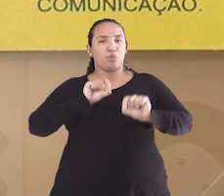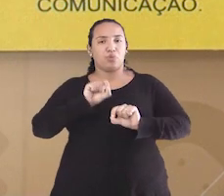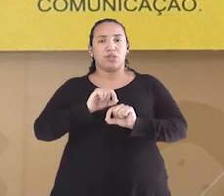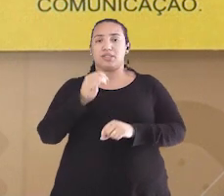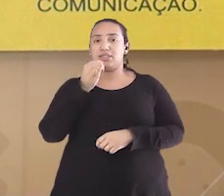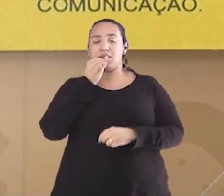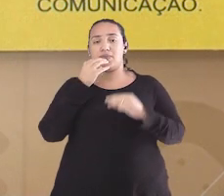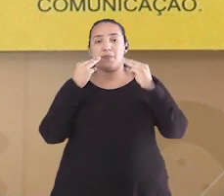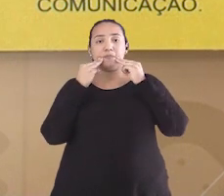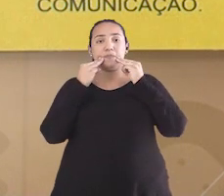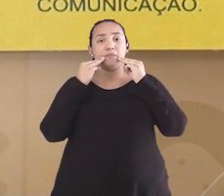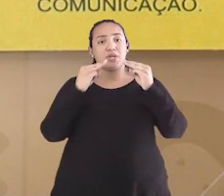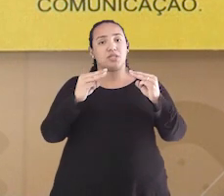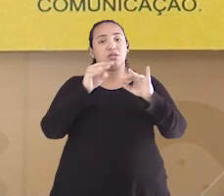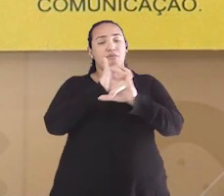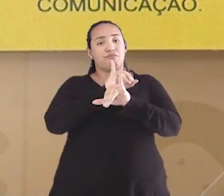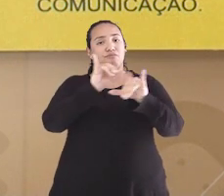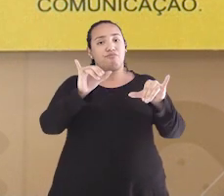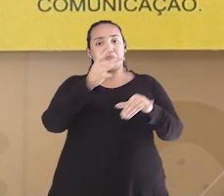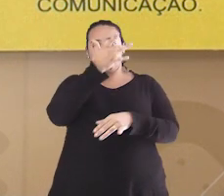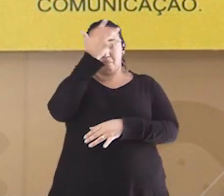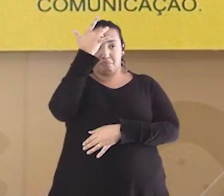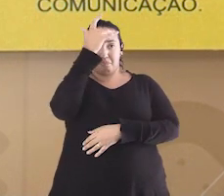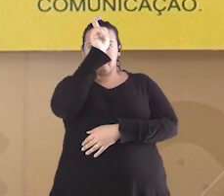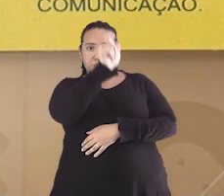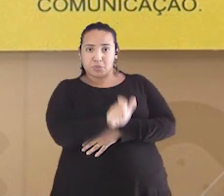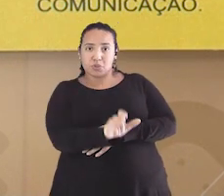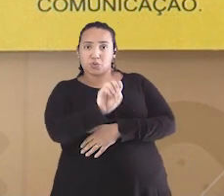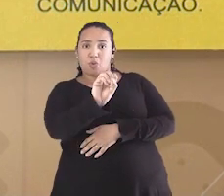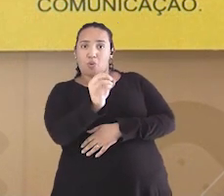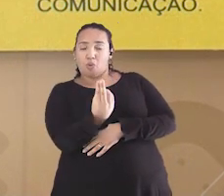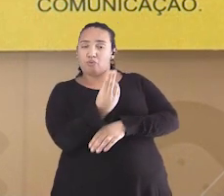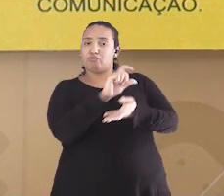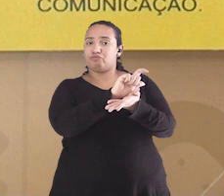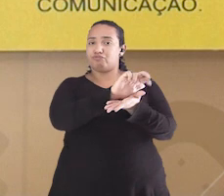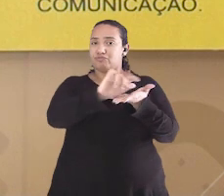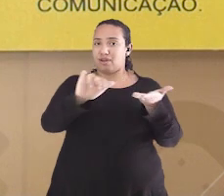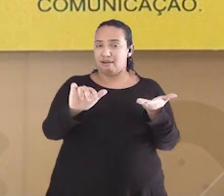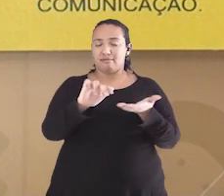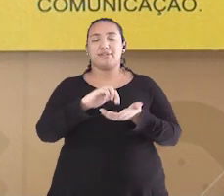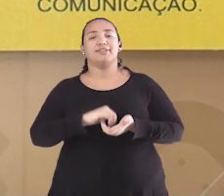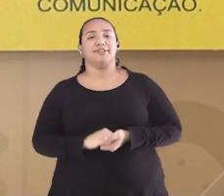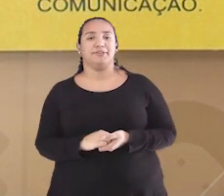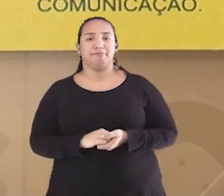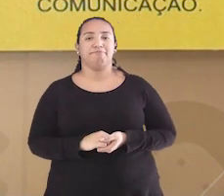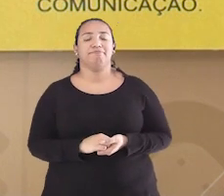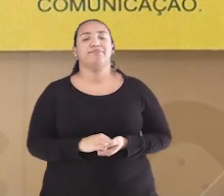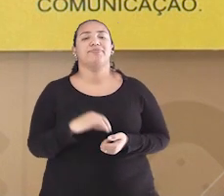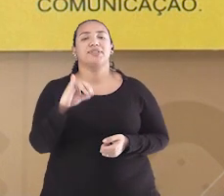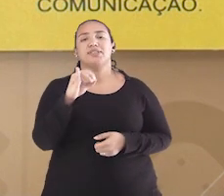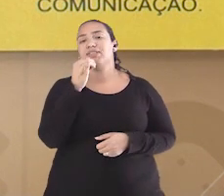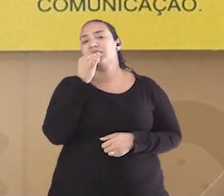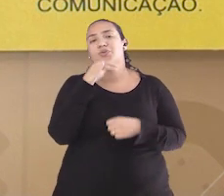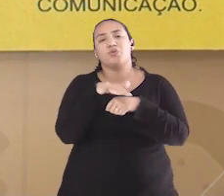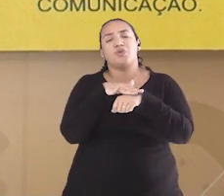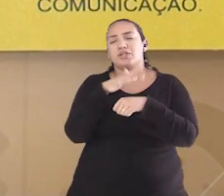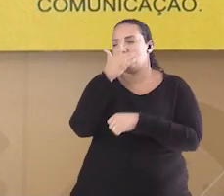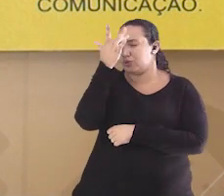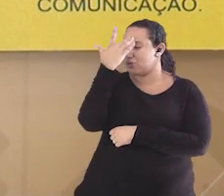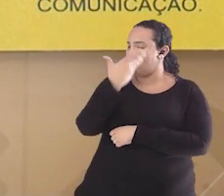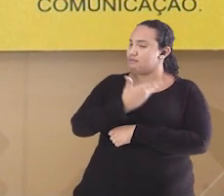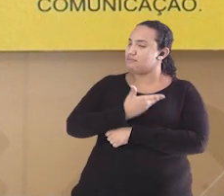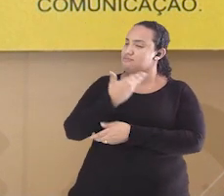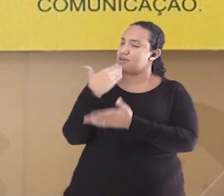ato de transmitir uma mensagem para uma ou mais pessoas. Quando conversamos com conhecidos na